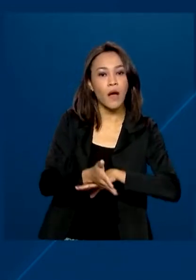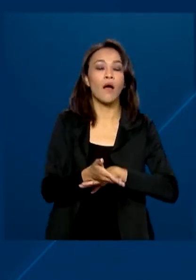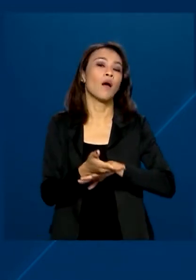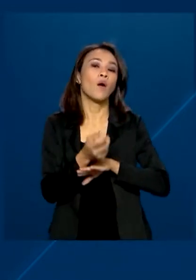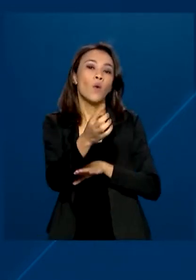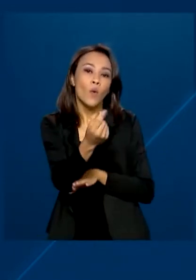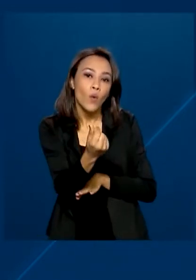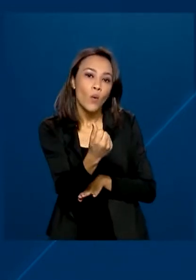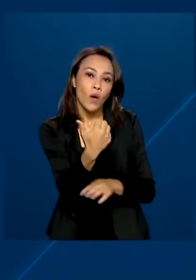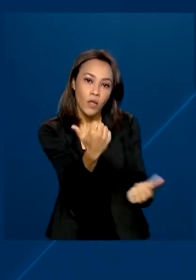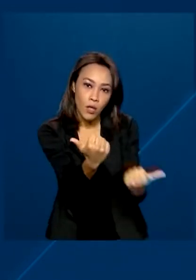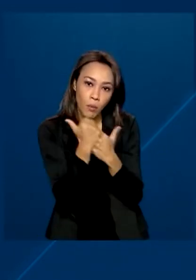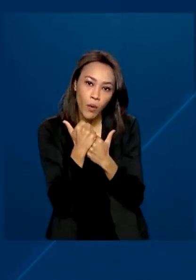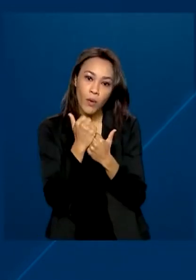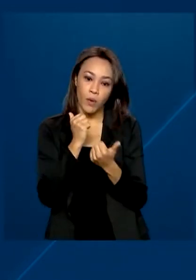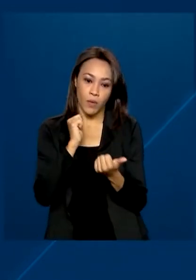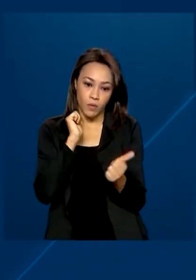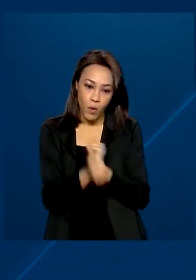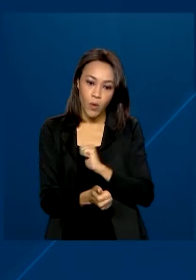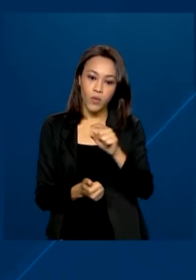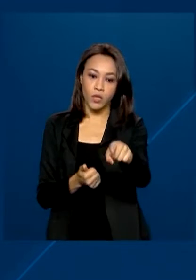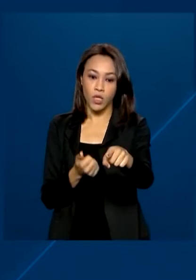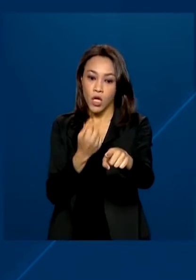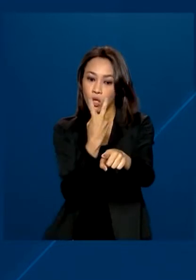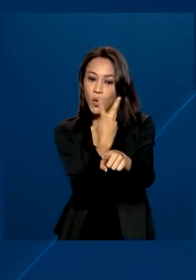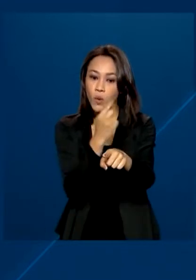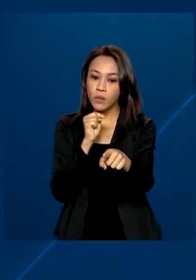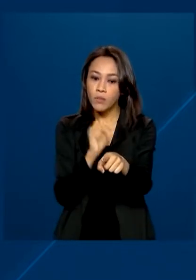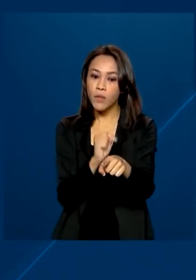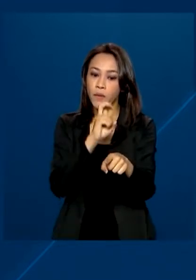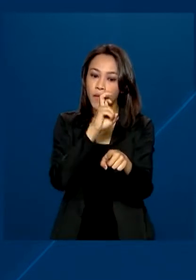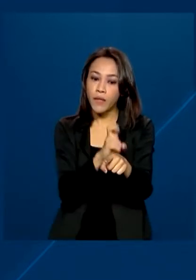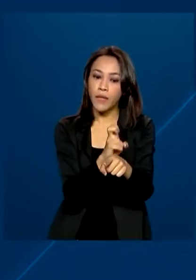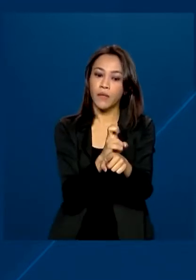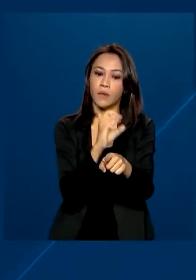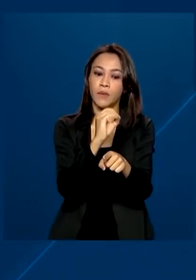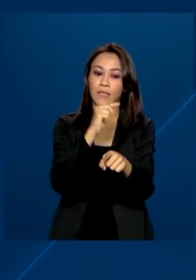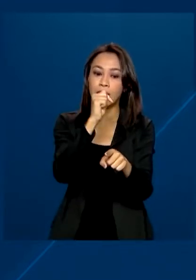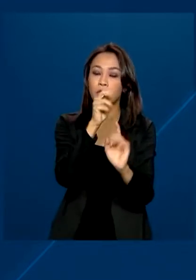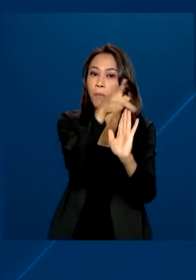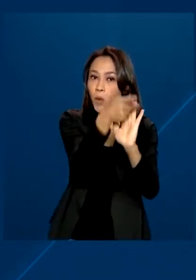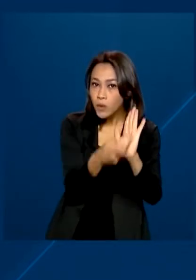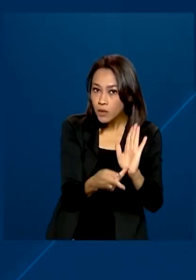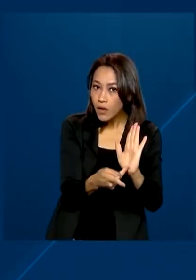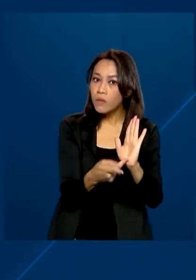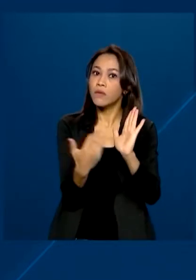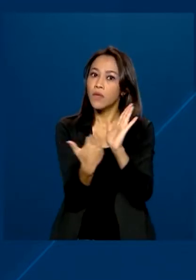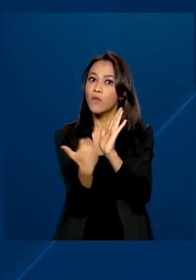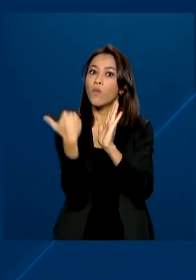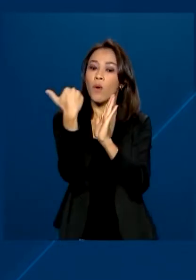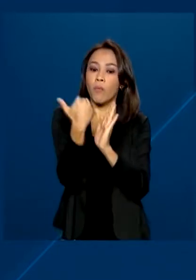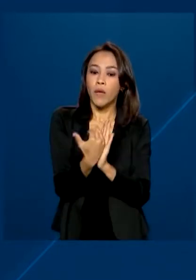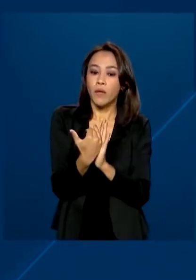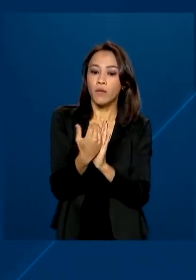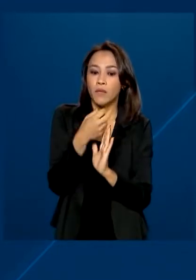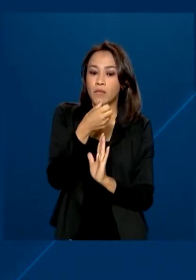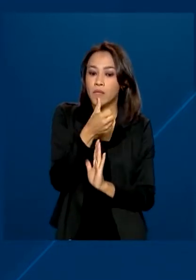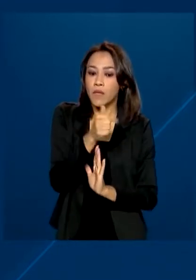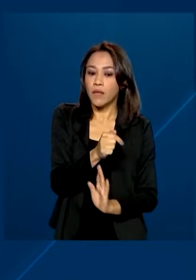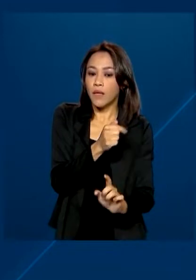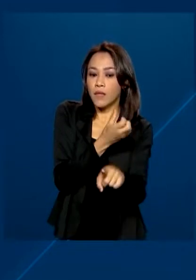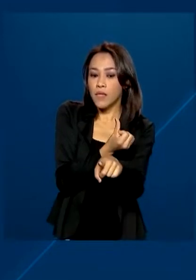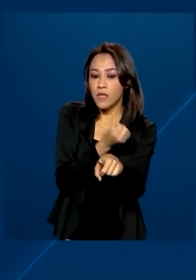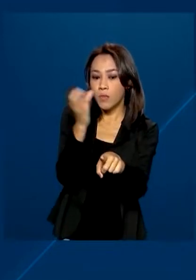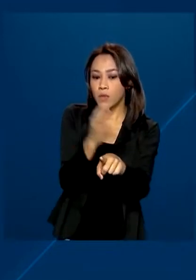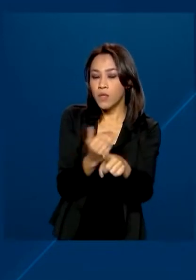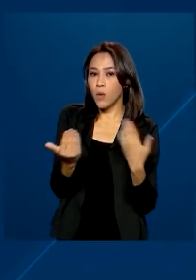de Incentivo ao Esporte alcançou a marca de 2.507 projetos, um aumento de 76% em